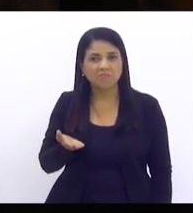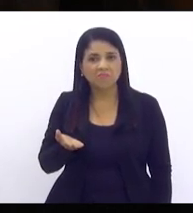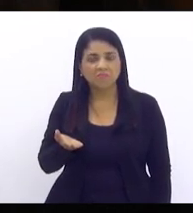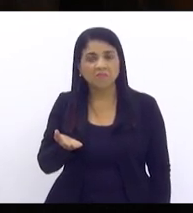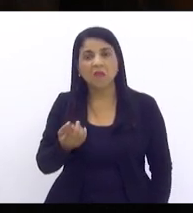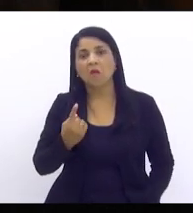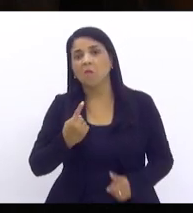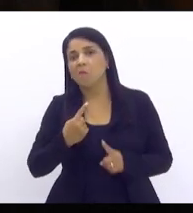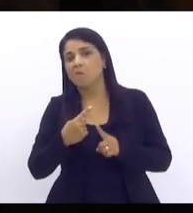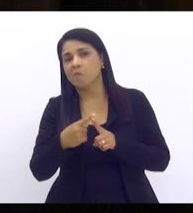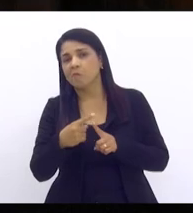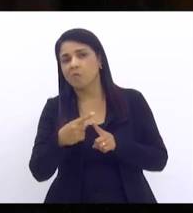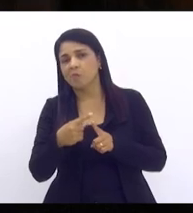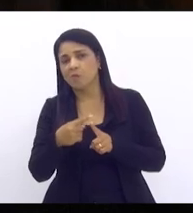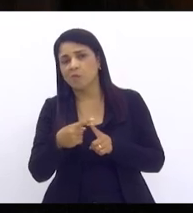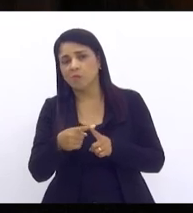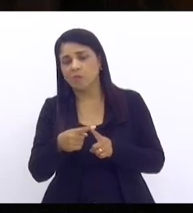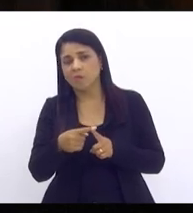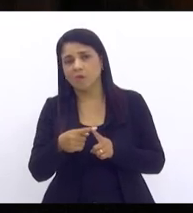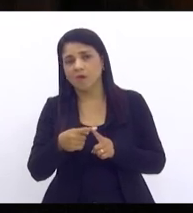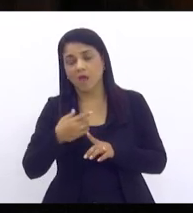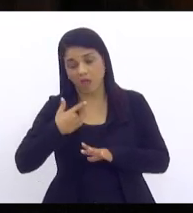por que que eu tenho que levar